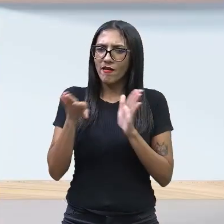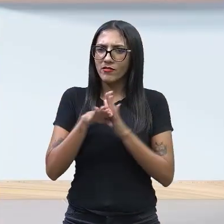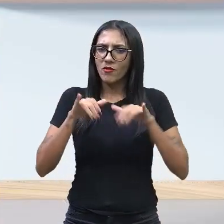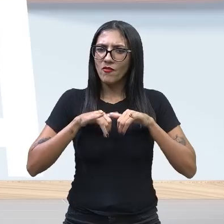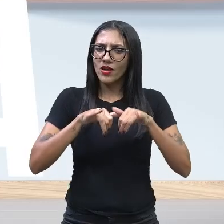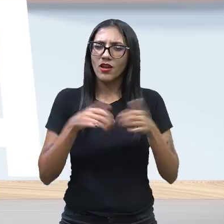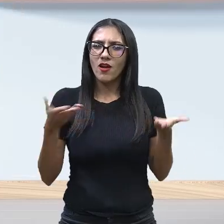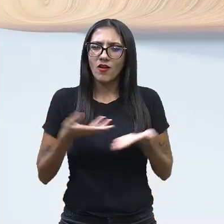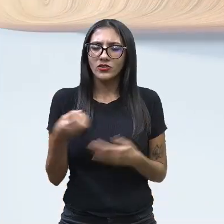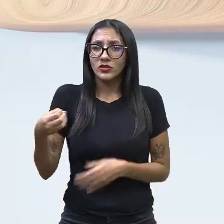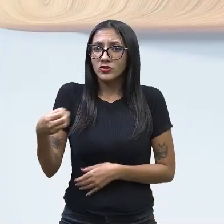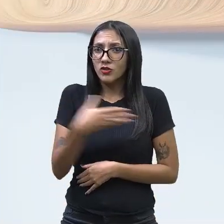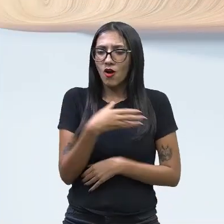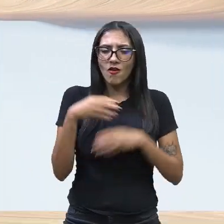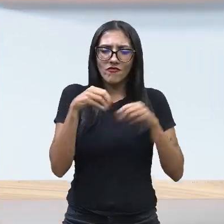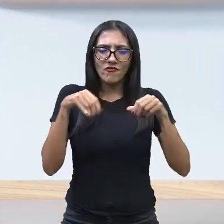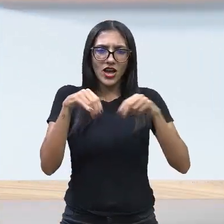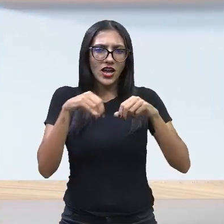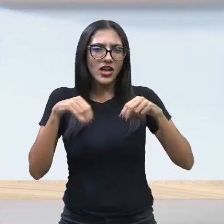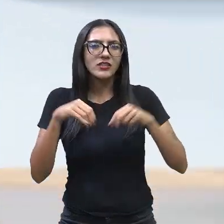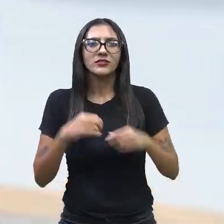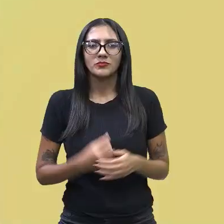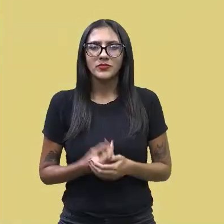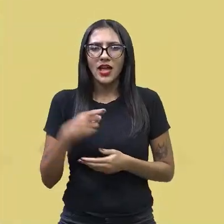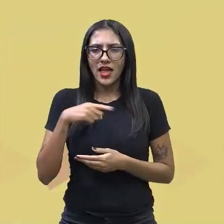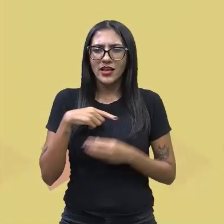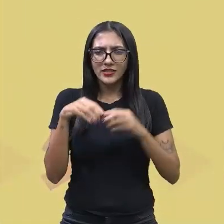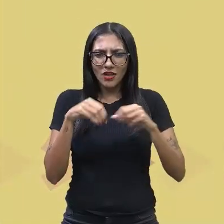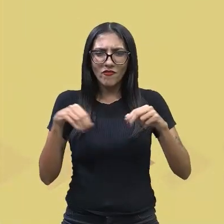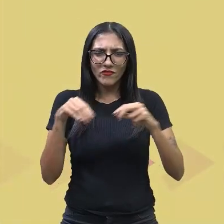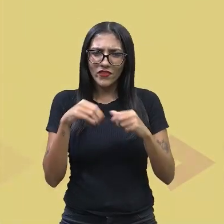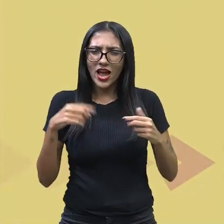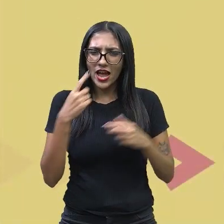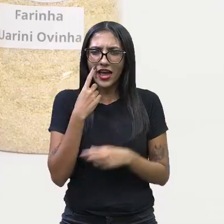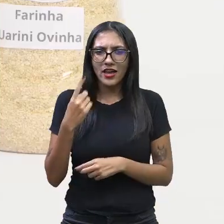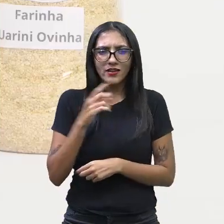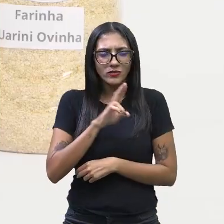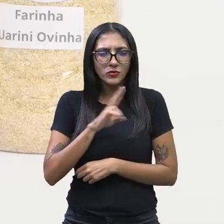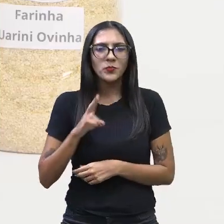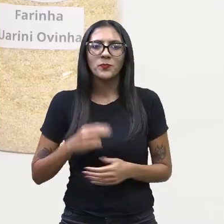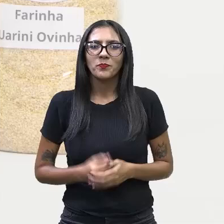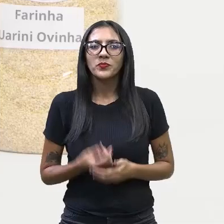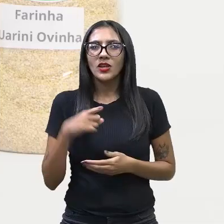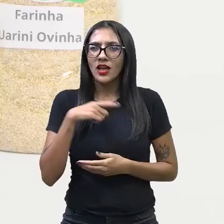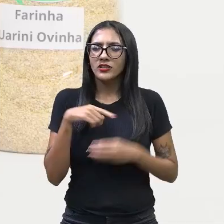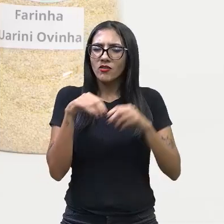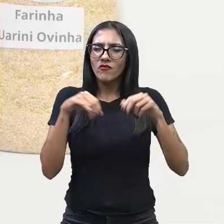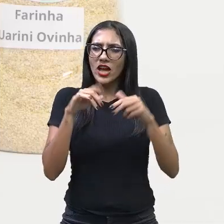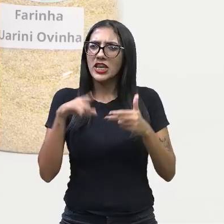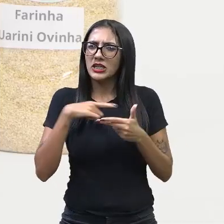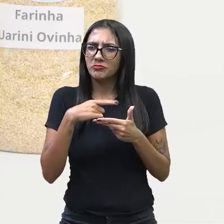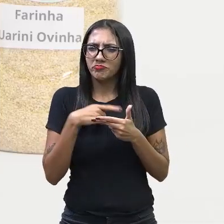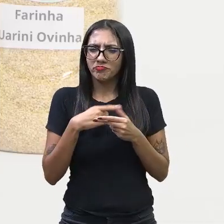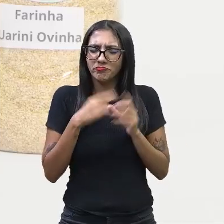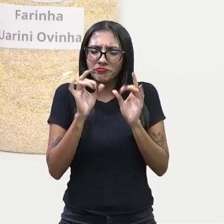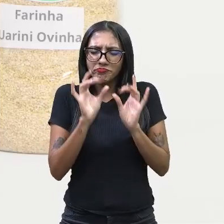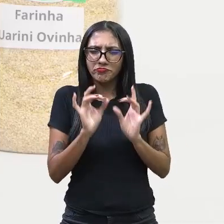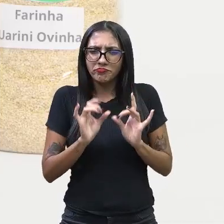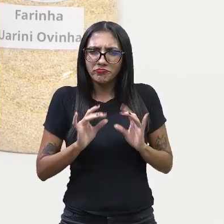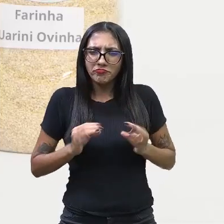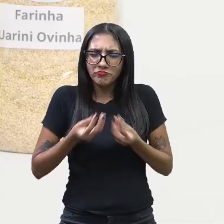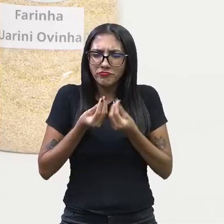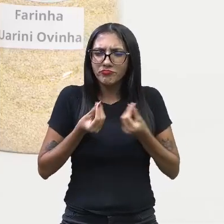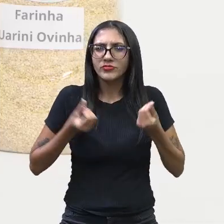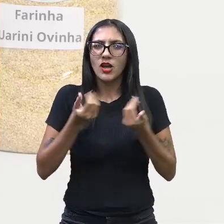mais nova farinha ovinha. A farinha até o tucupi. Uma farinha torradinha que vai deixar a